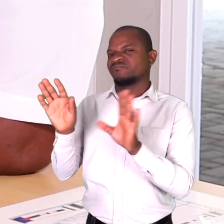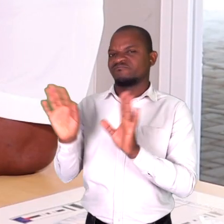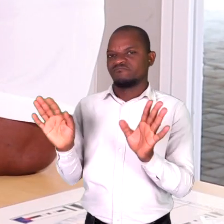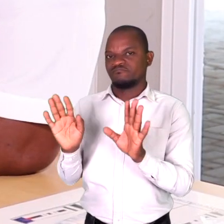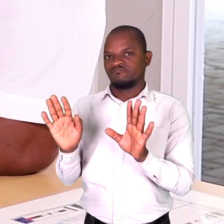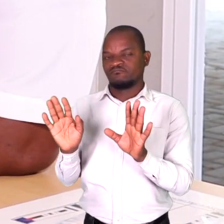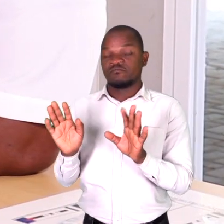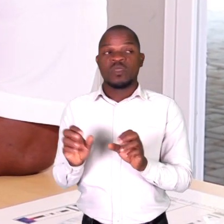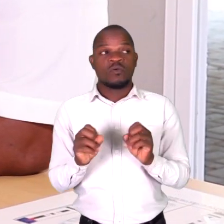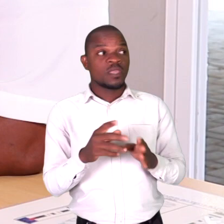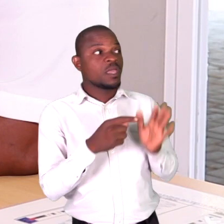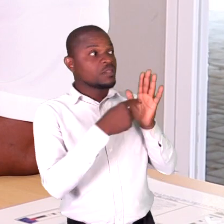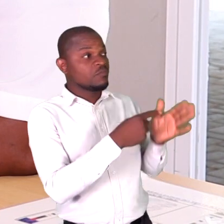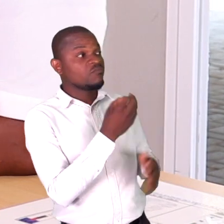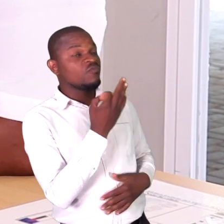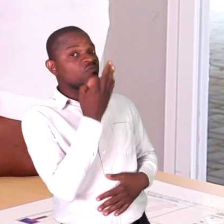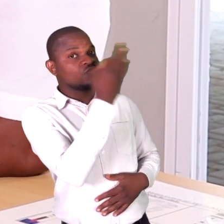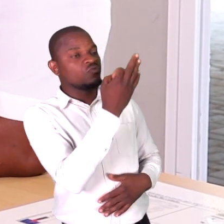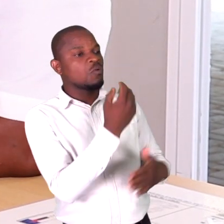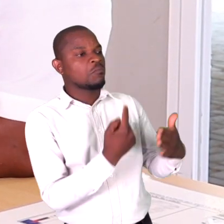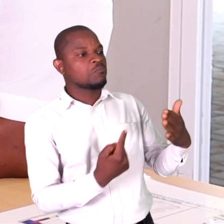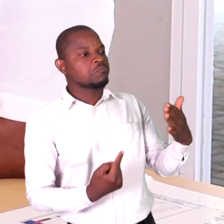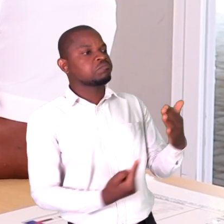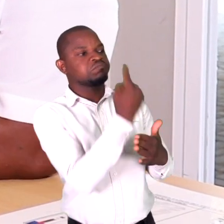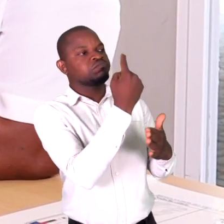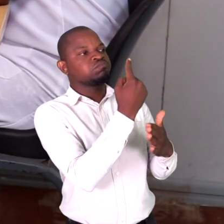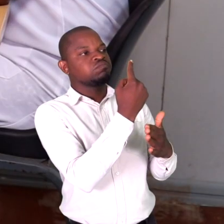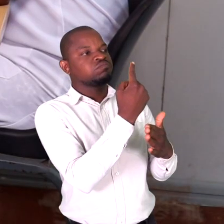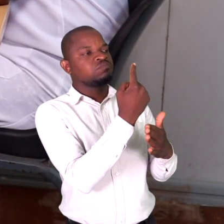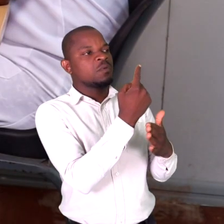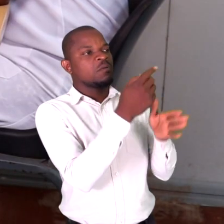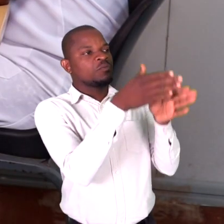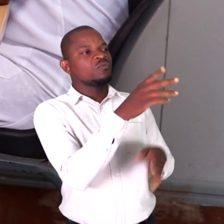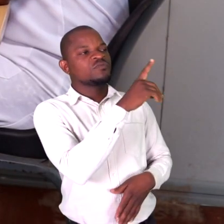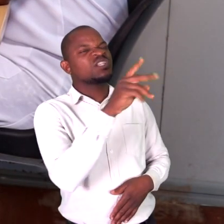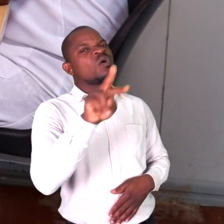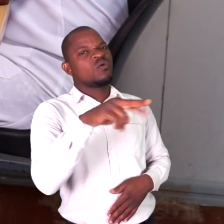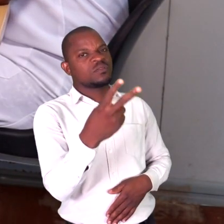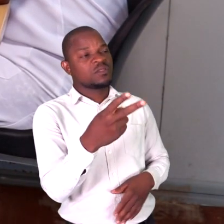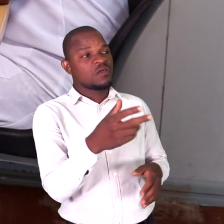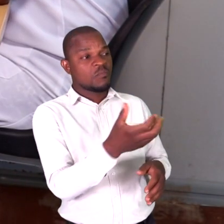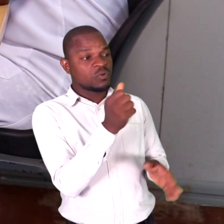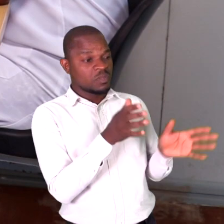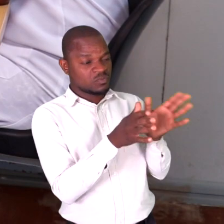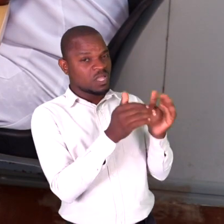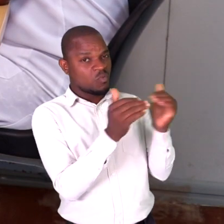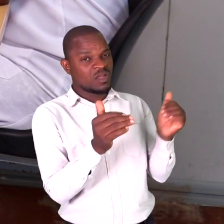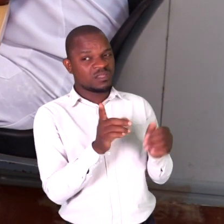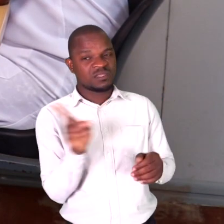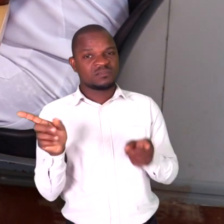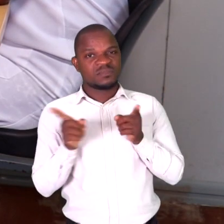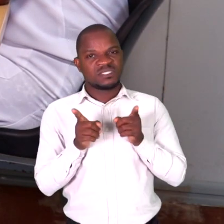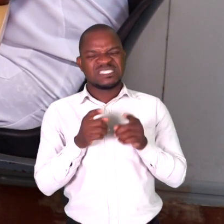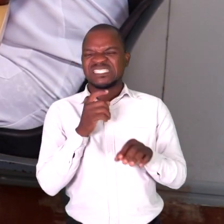Imagina que tu um dia acordes assim como ela ou com outra deficiência! Ias gostar que as pessoas te tratassem assim como tu trataste a ela!